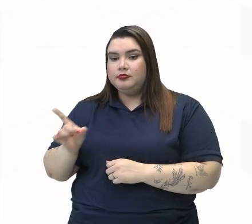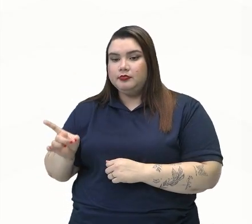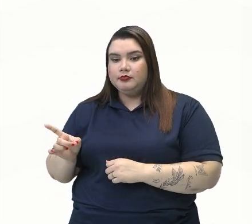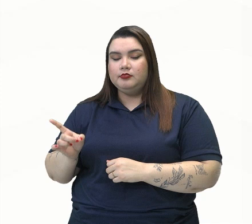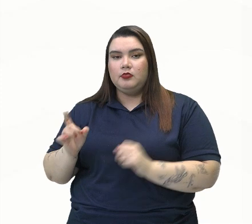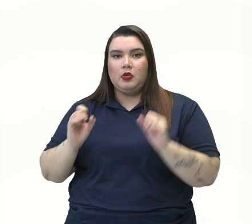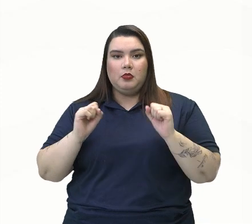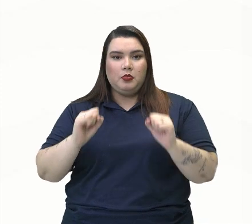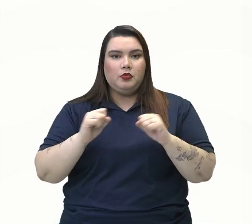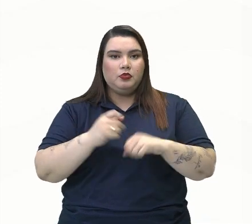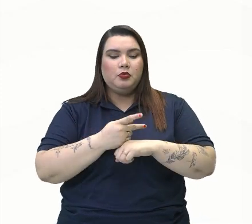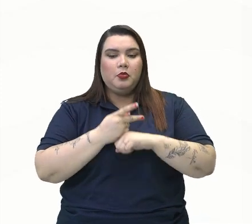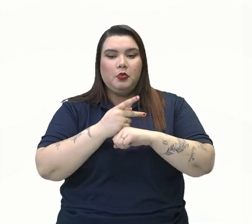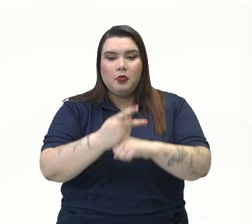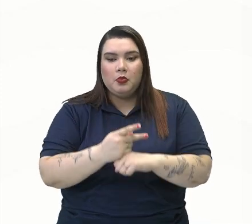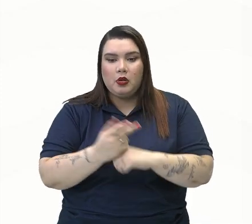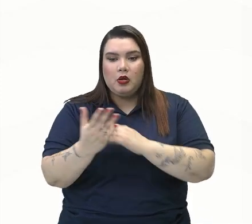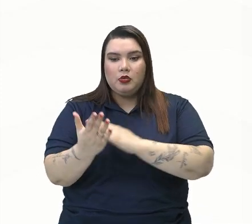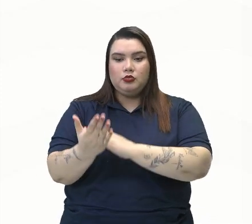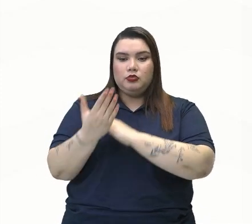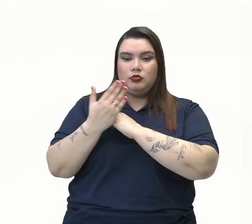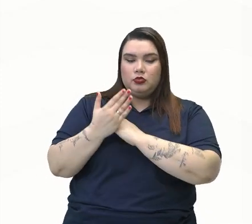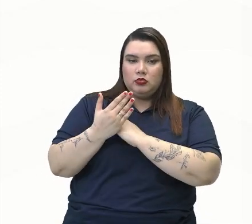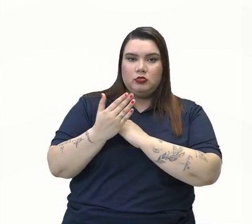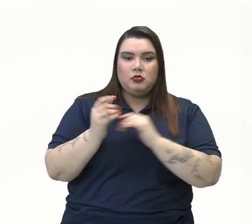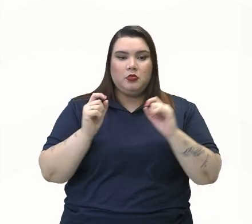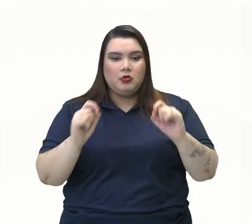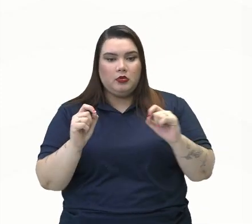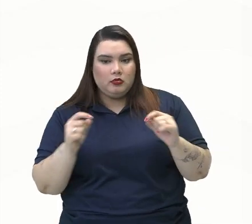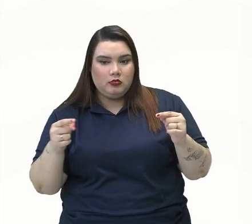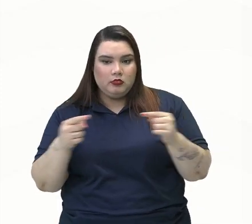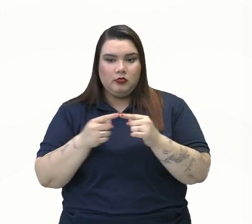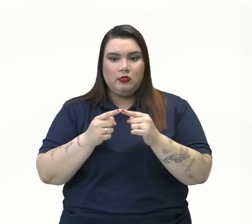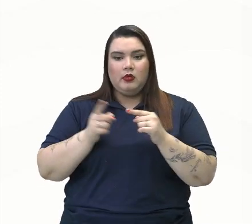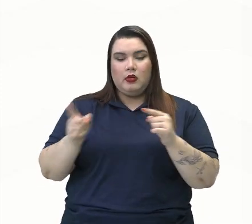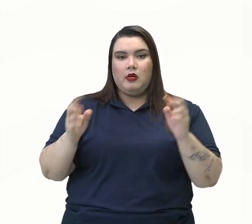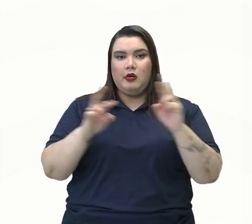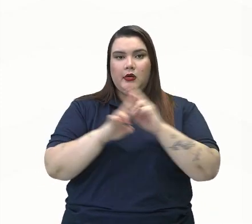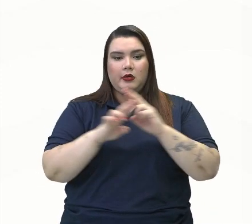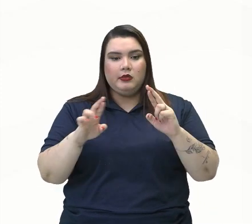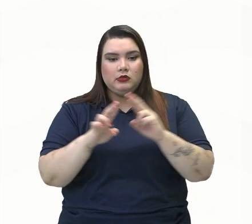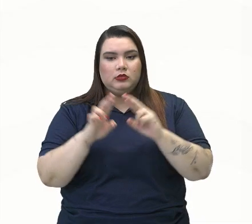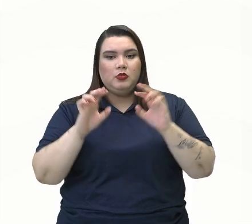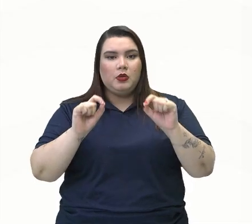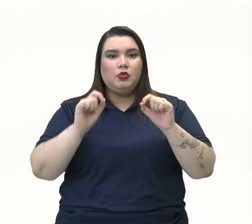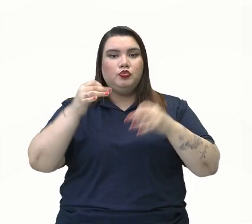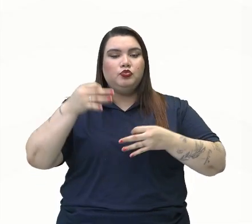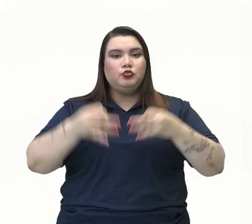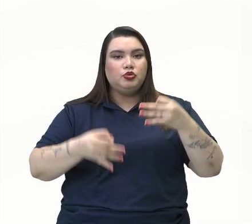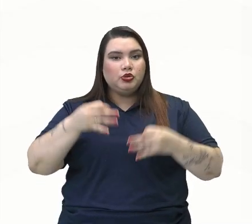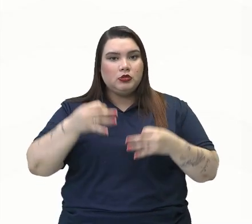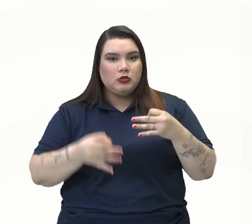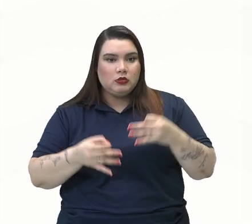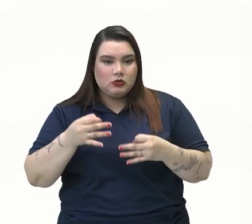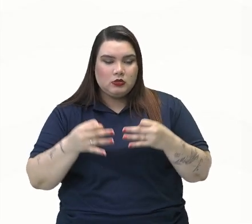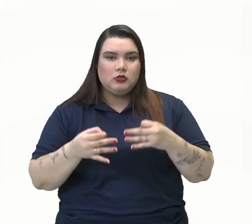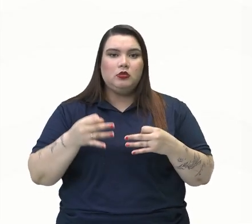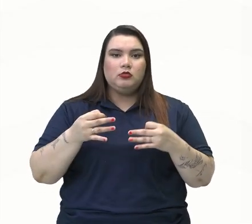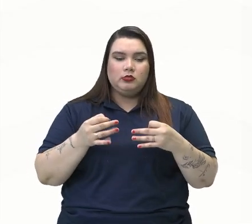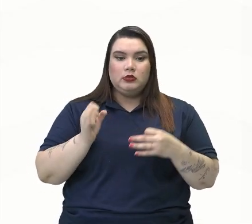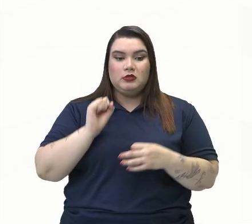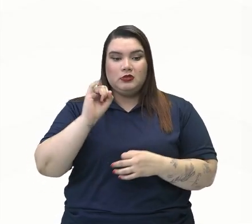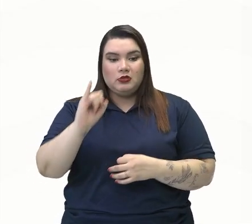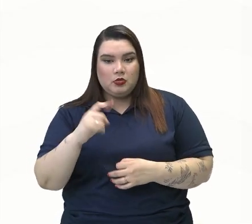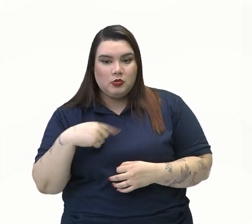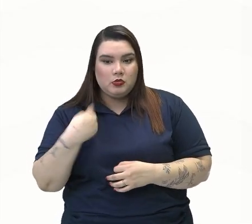podemos buscar por ajuda legal. Quando eu falo legal aqui, né, relacionado às questões jurídicas, se